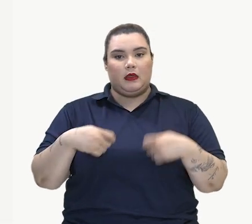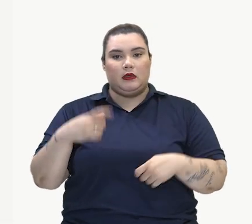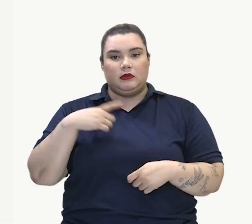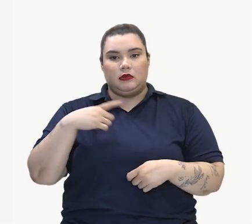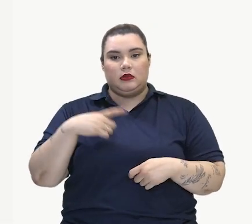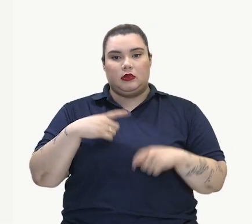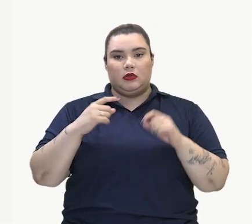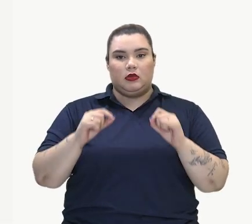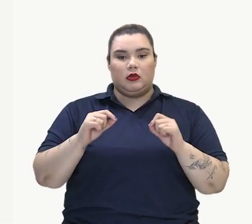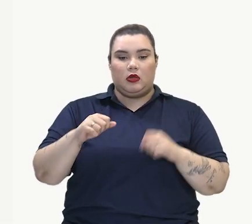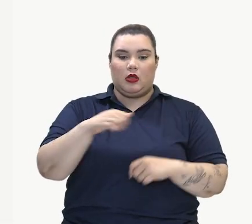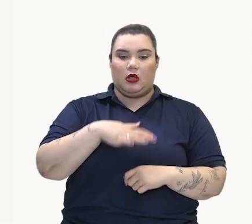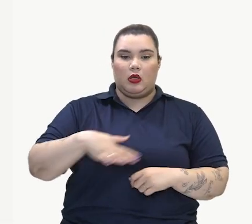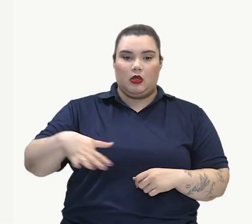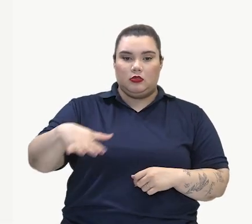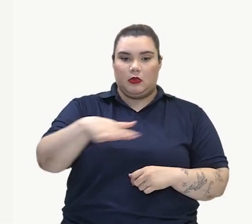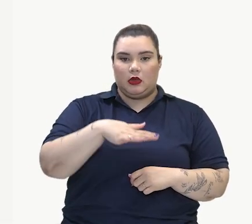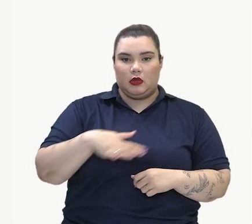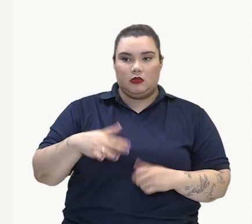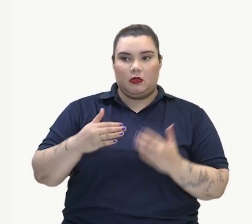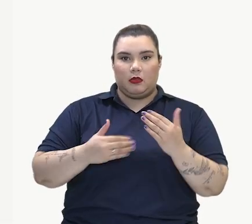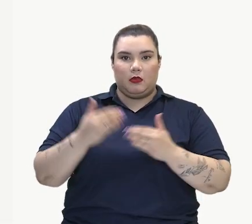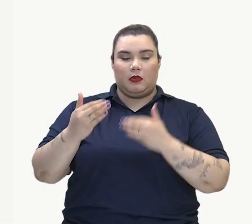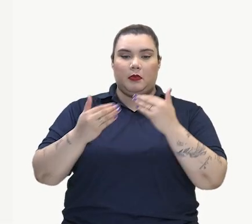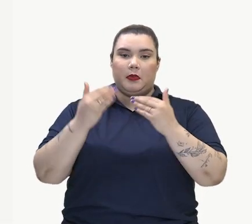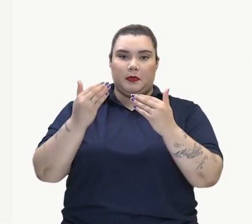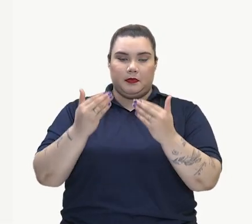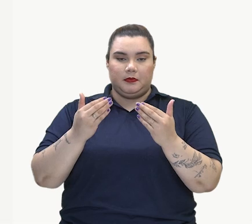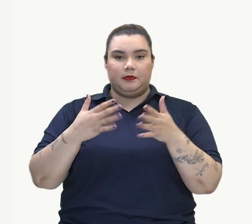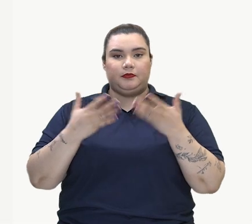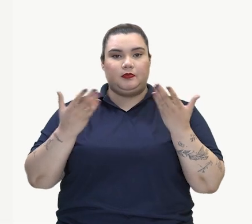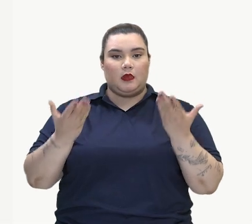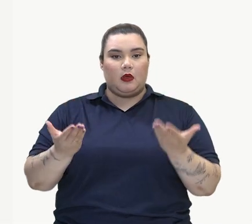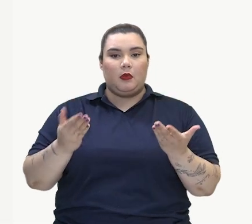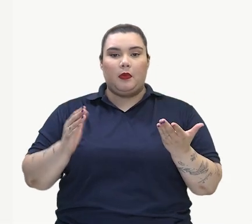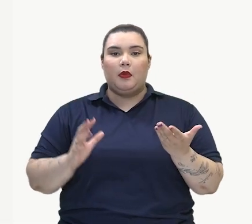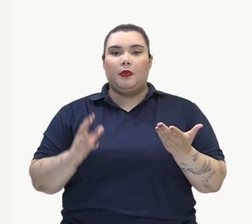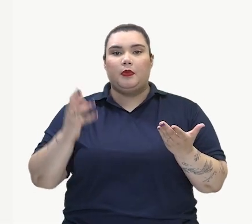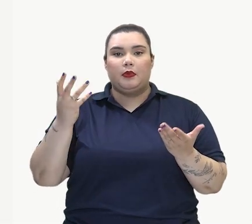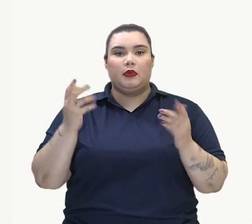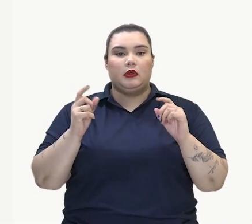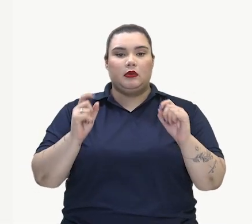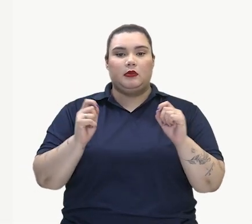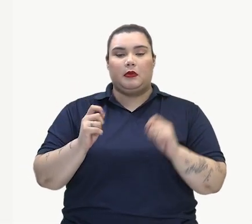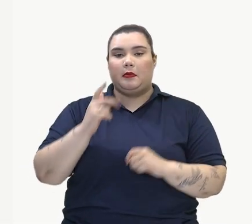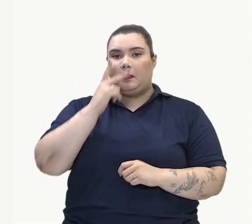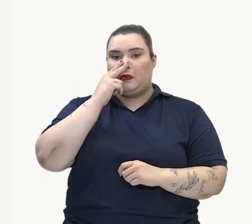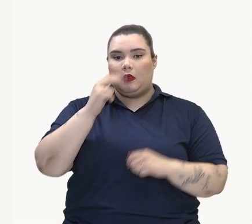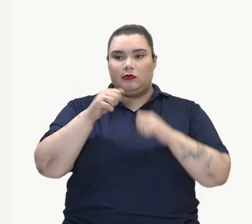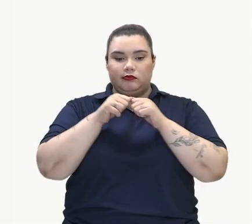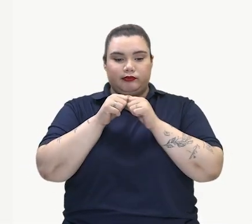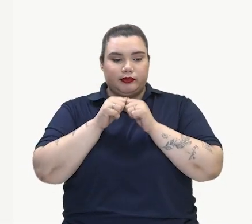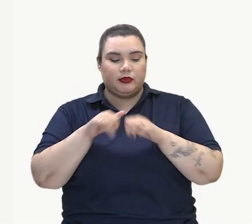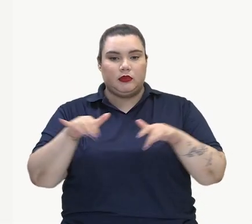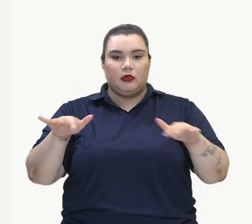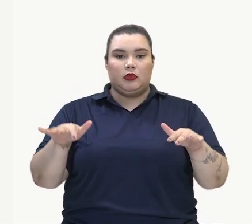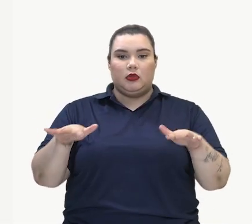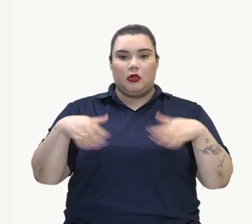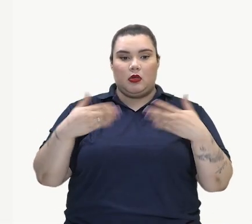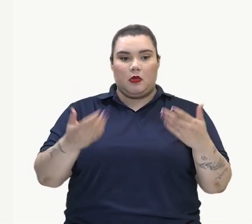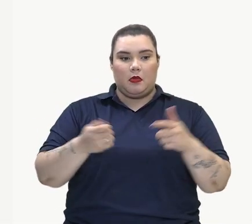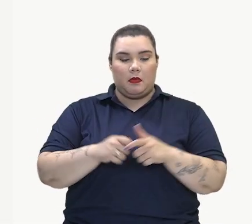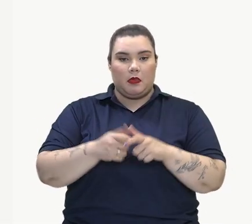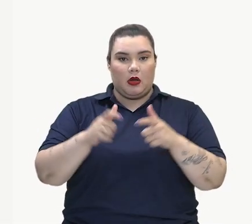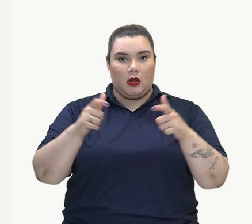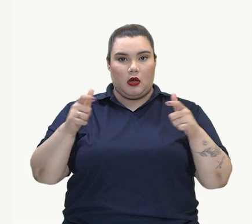vez maior para esse gado pastar. Então, acaba que é como se fosse um contágio. Quanto maior é o meu número de